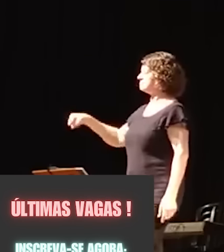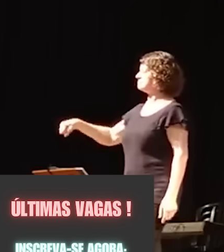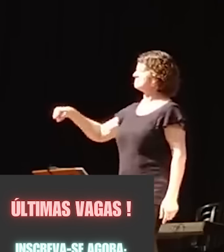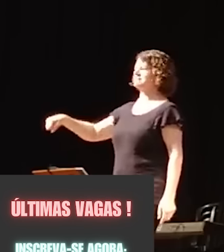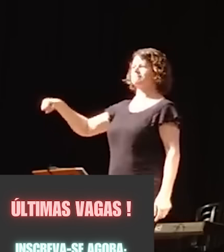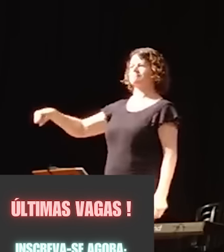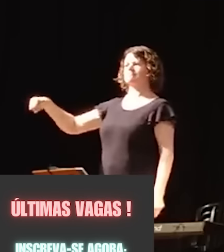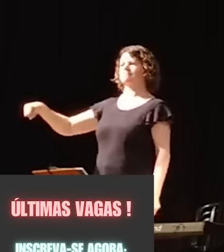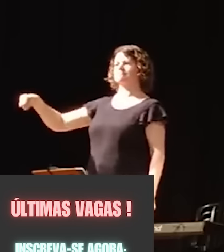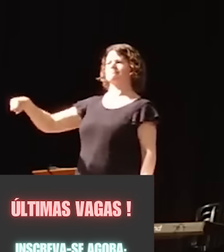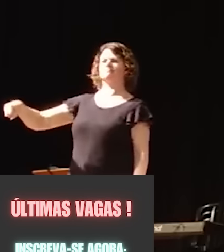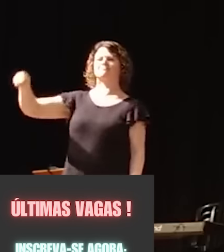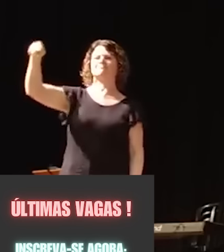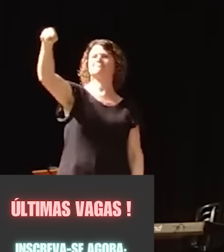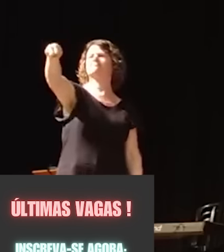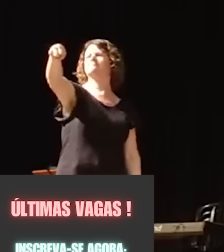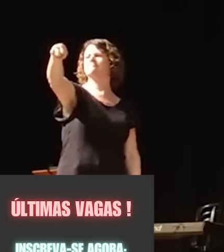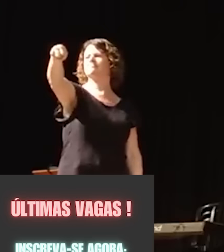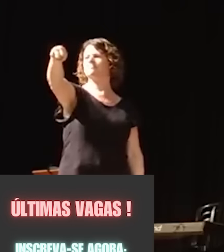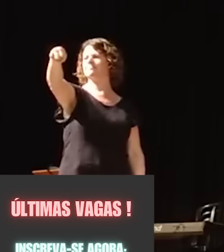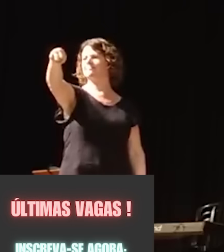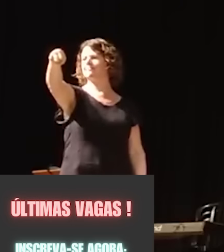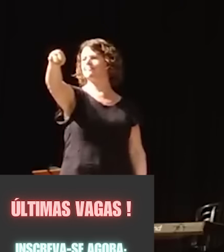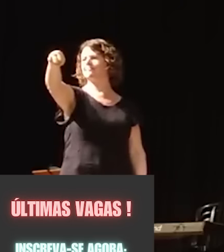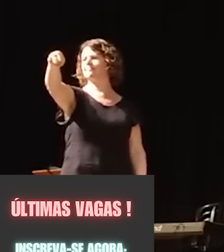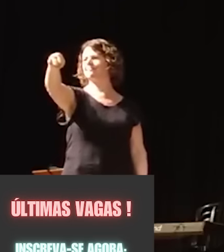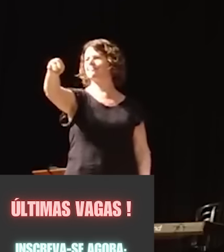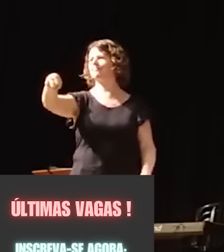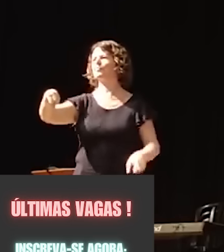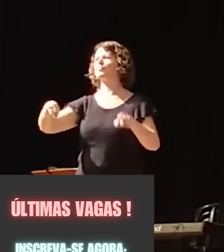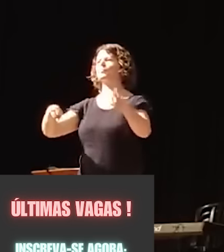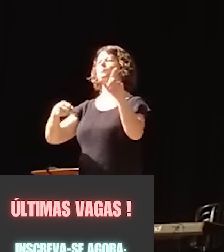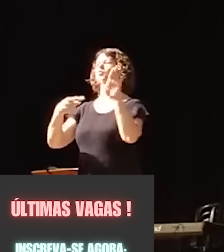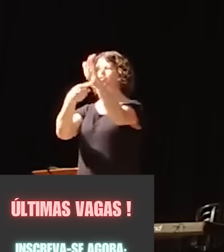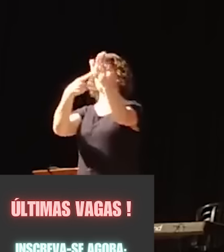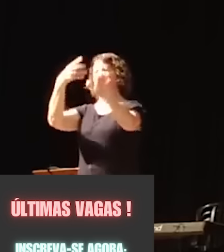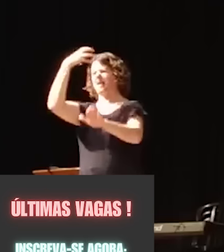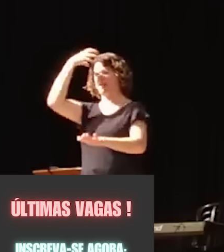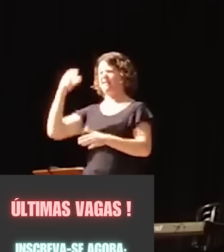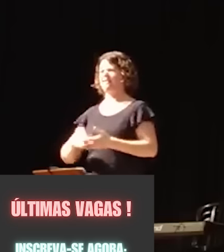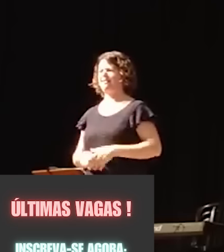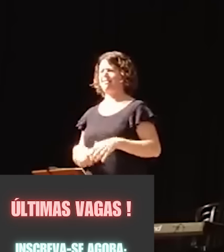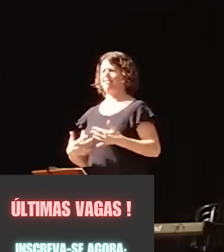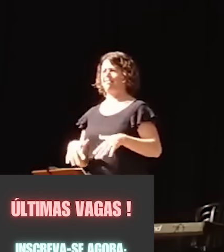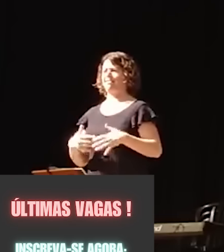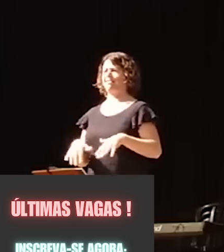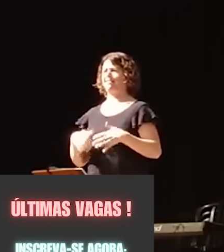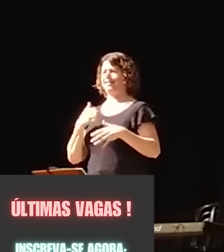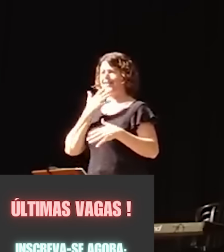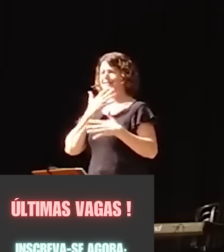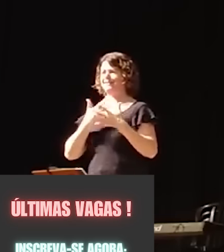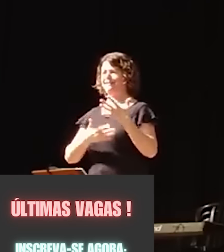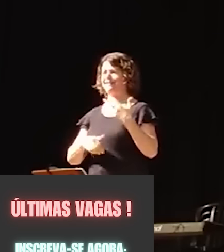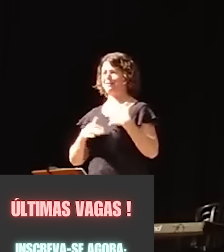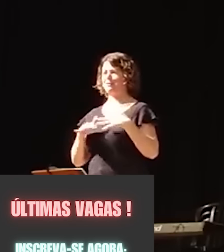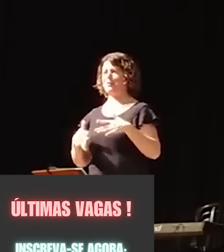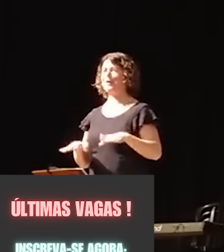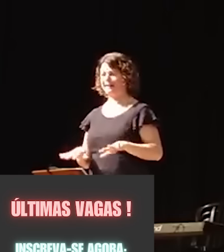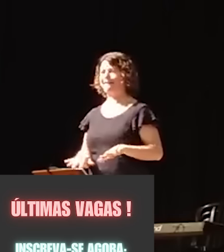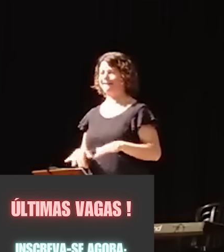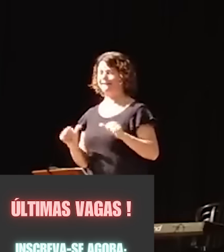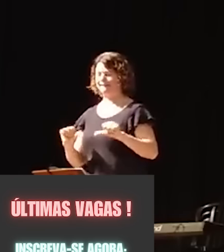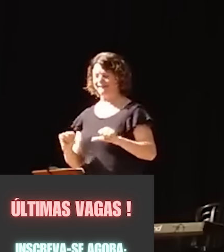cabeça do cristu tá aqui meu troféu troféu de guerra tá aqui o meu é para eu não esquecer nunca mais